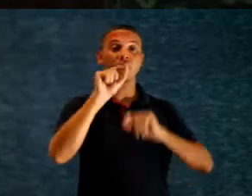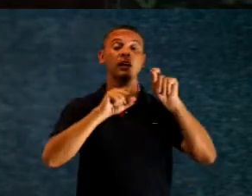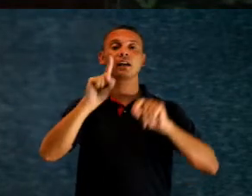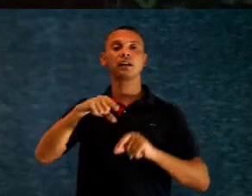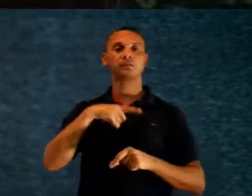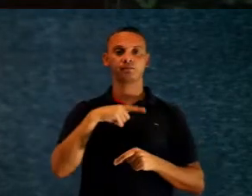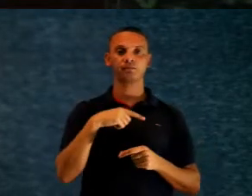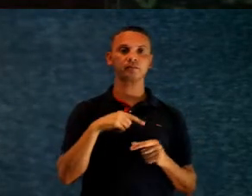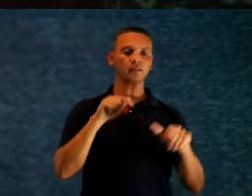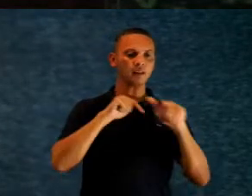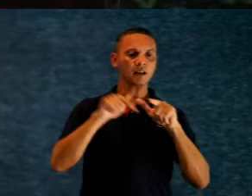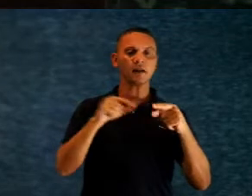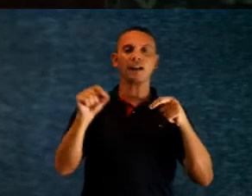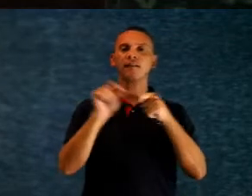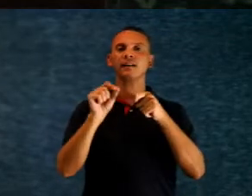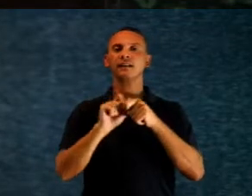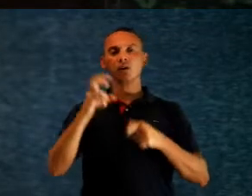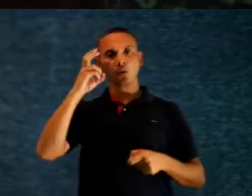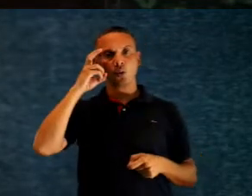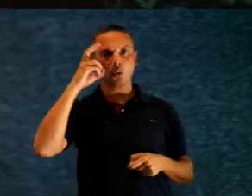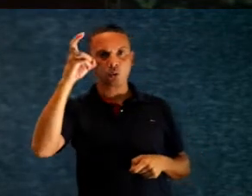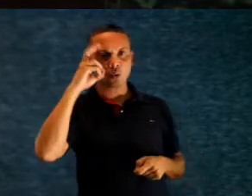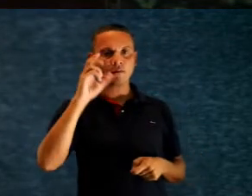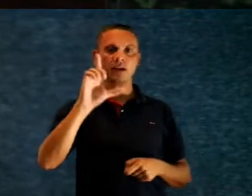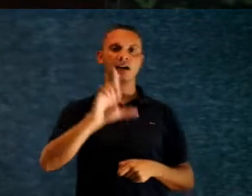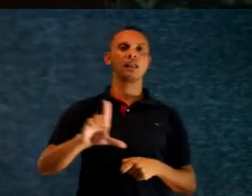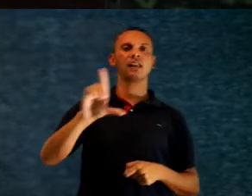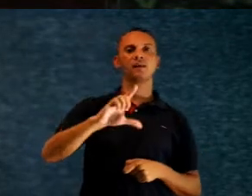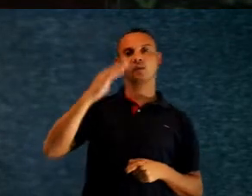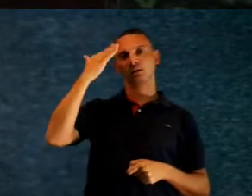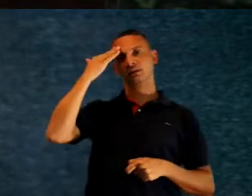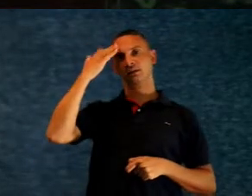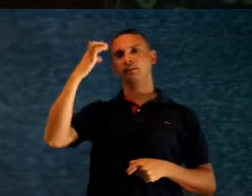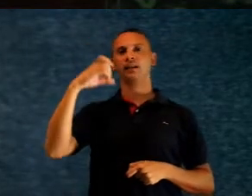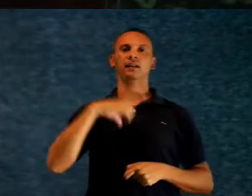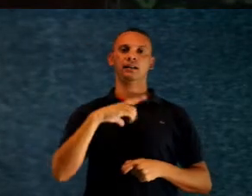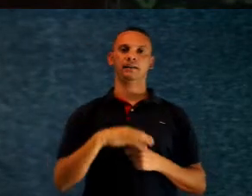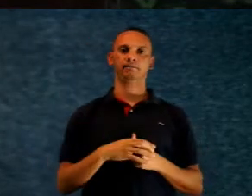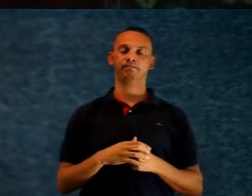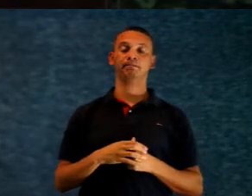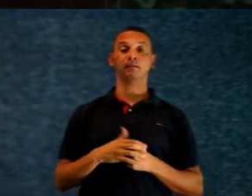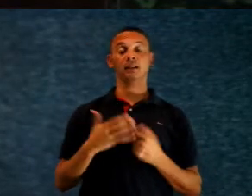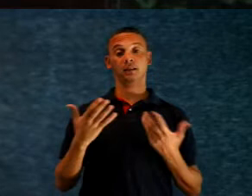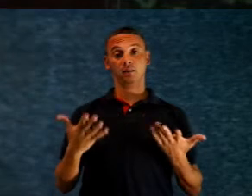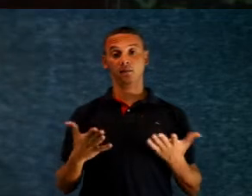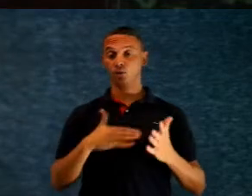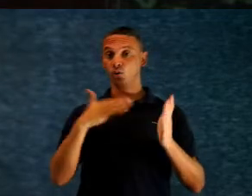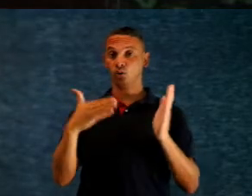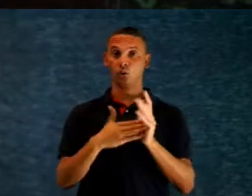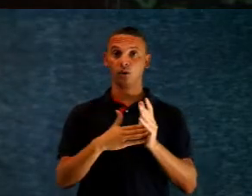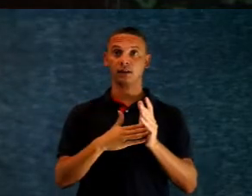seja, trabalha em favor da cultura, da literatura, do saber. Eu costumo dizer que sobre todas